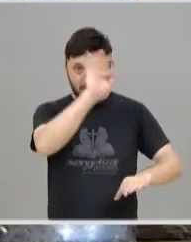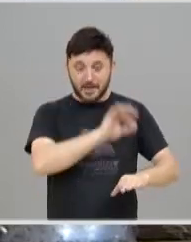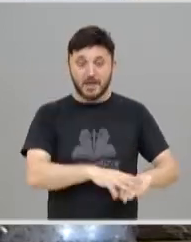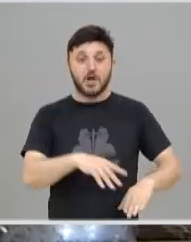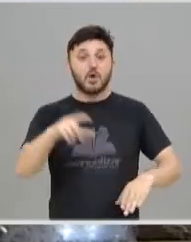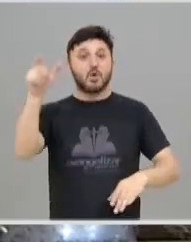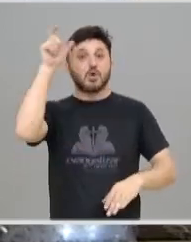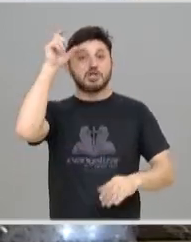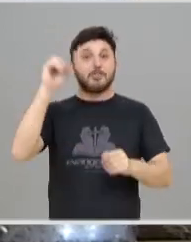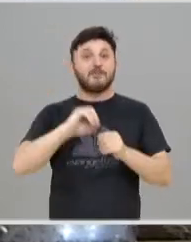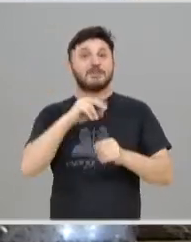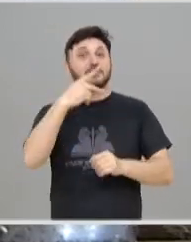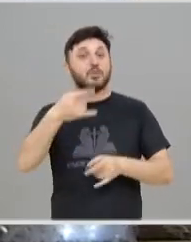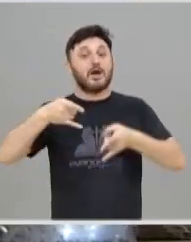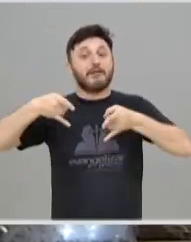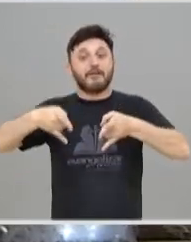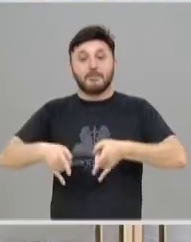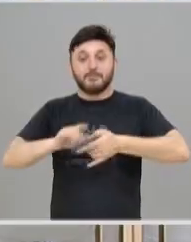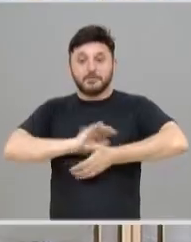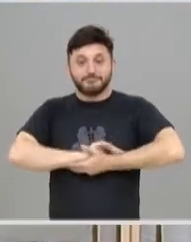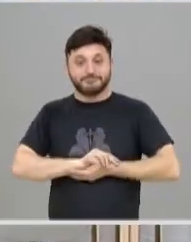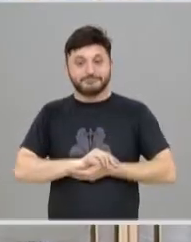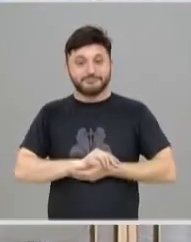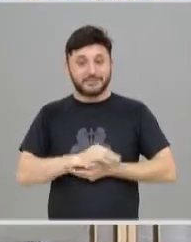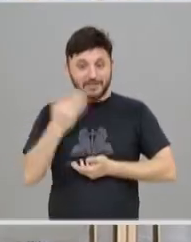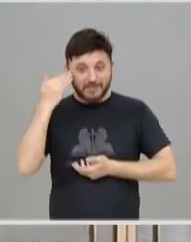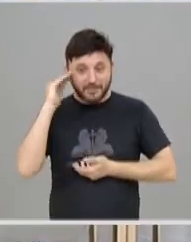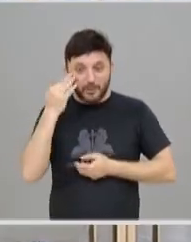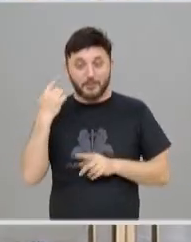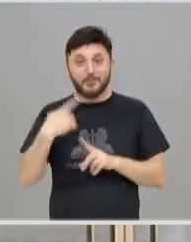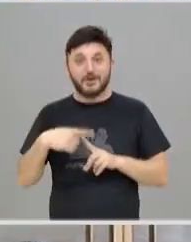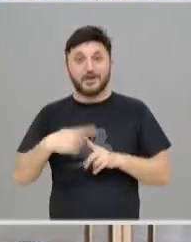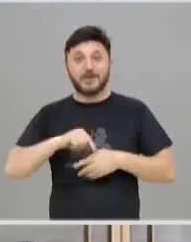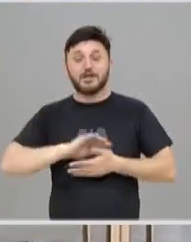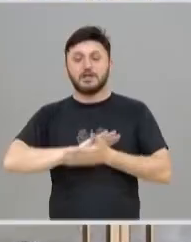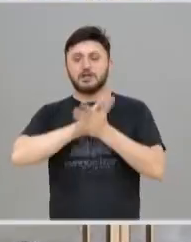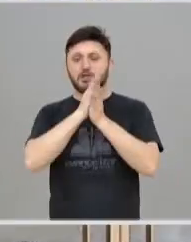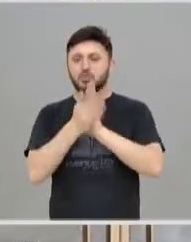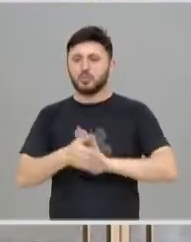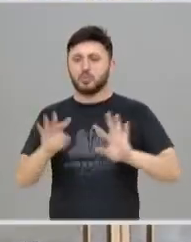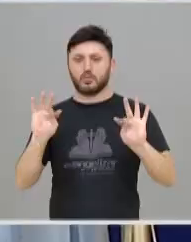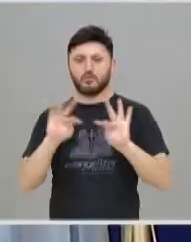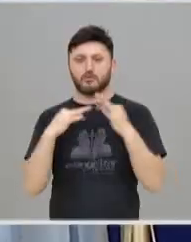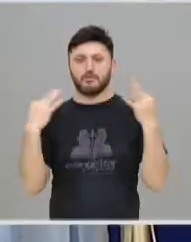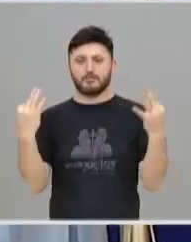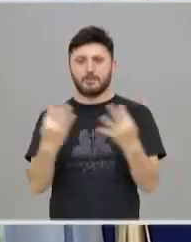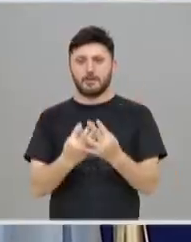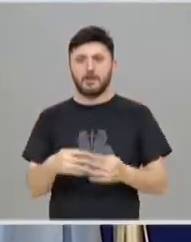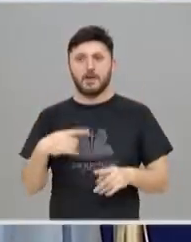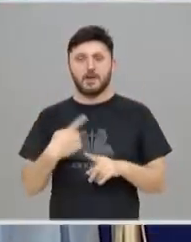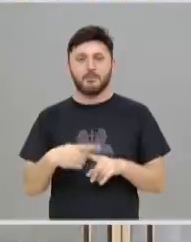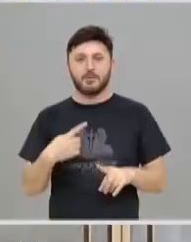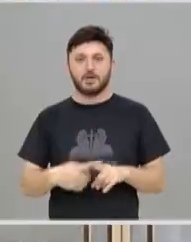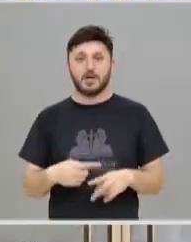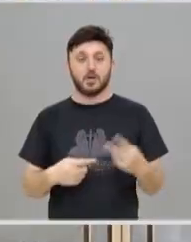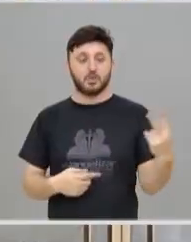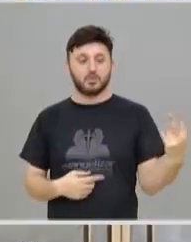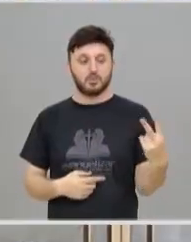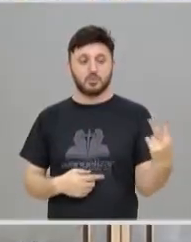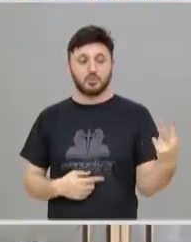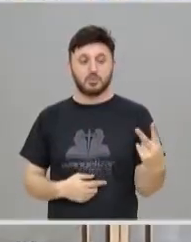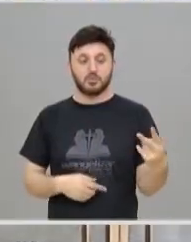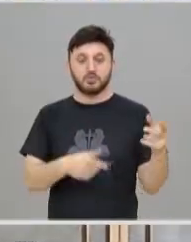faz embaixo da sua cama de casal para destruir a família. É porque são duas